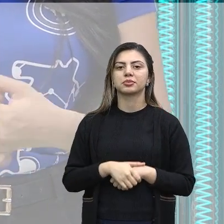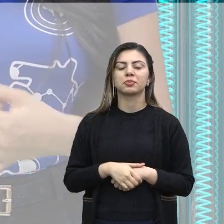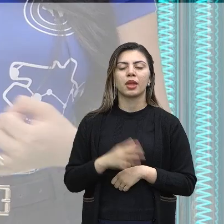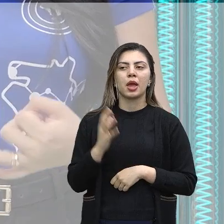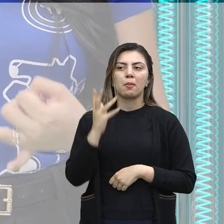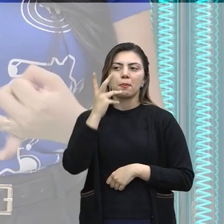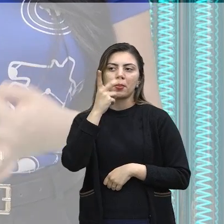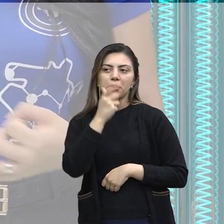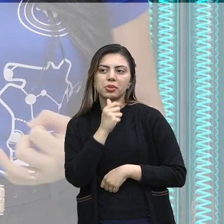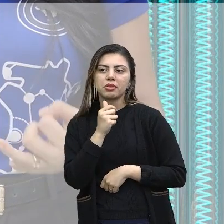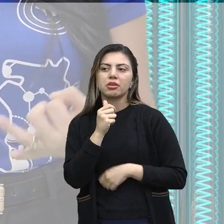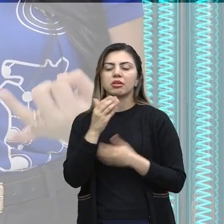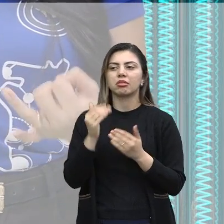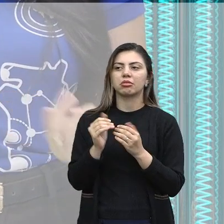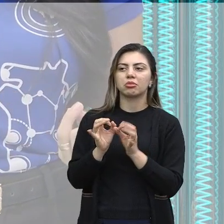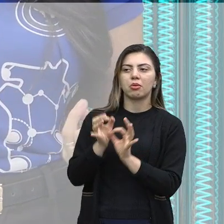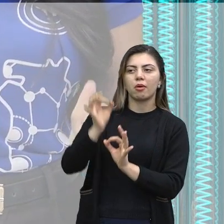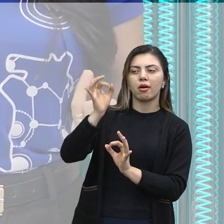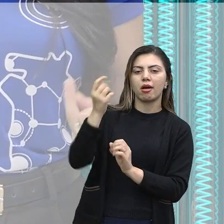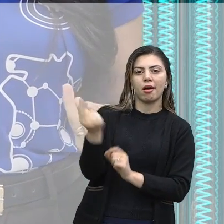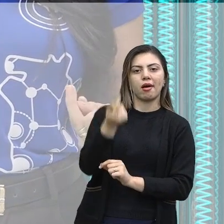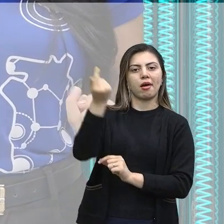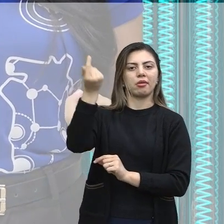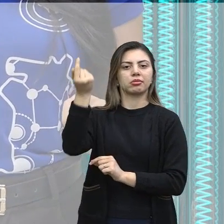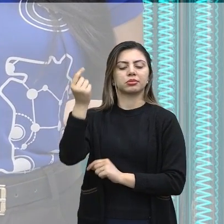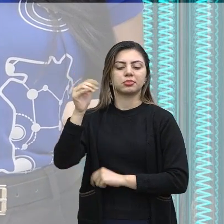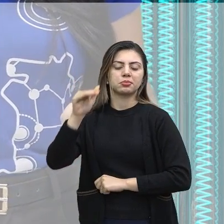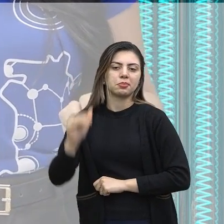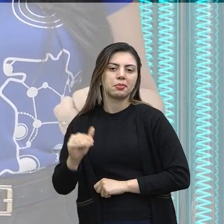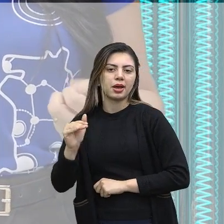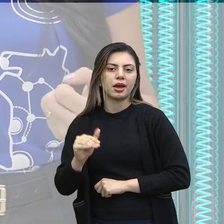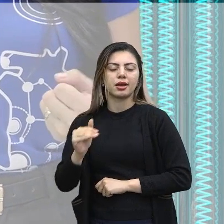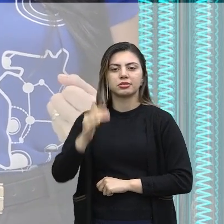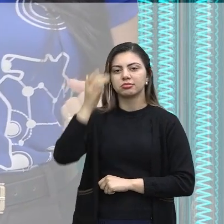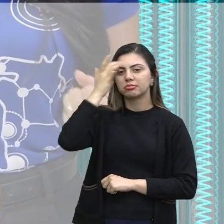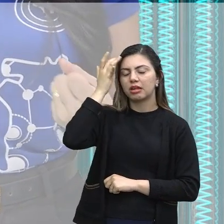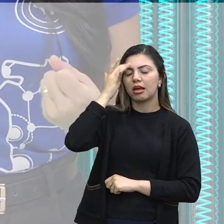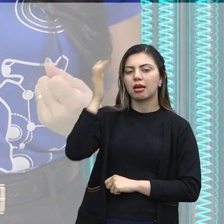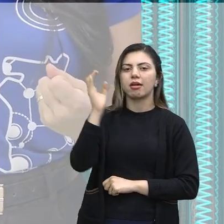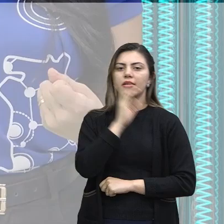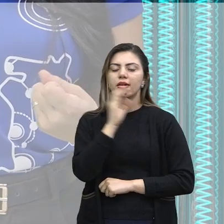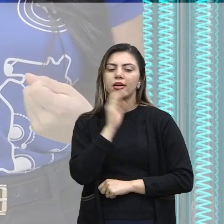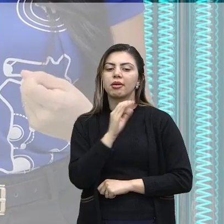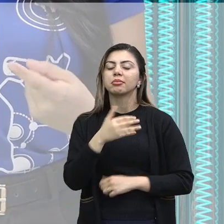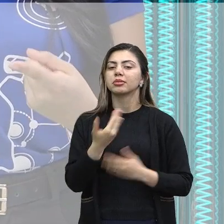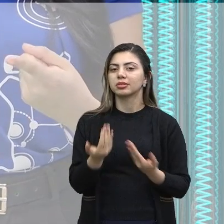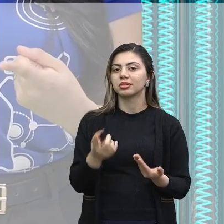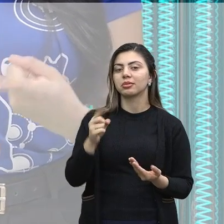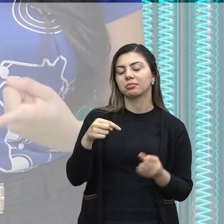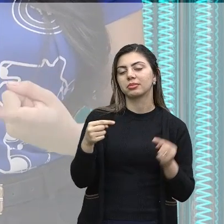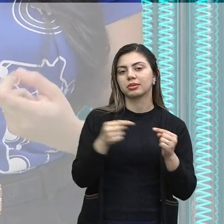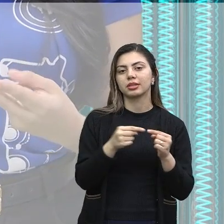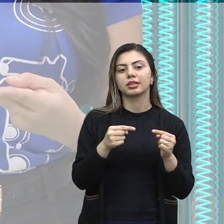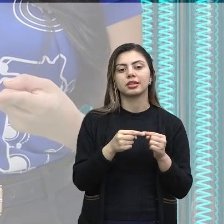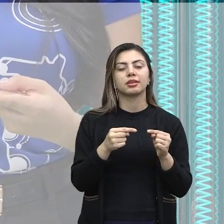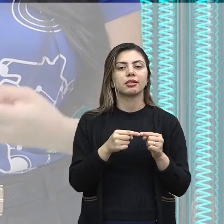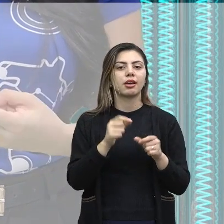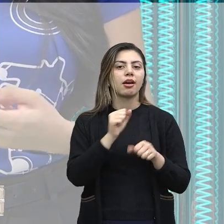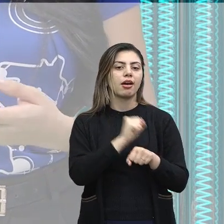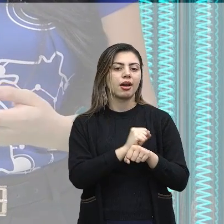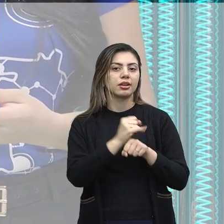alto, baixo, inteligente, rápido. Esses são os adjetivos. Então, os advérbios modificam